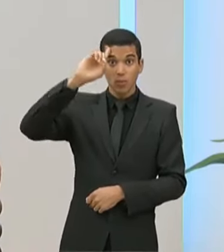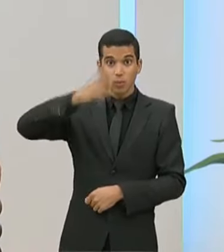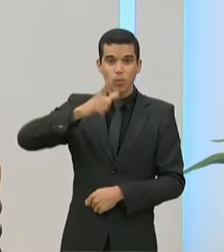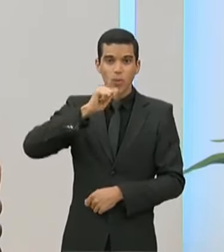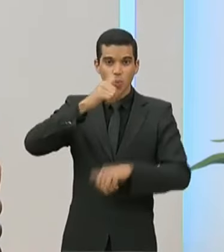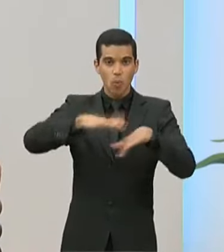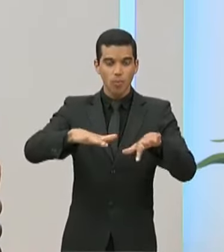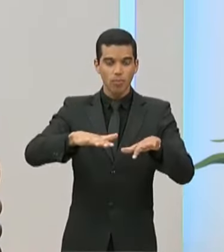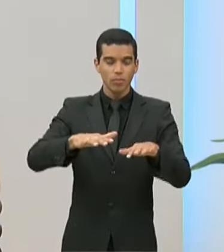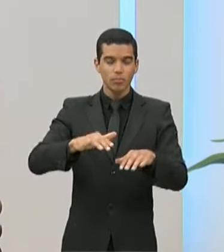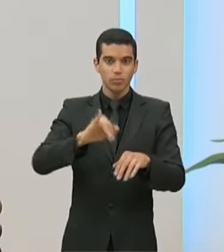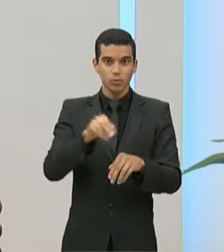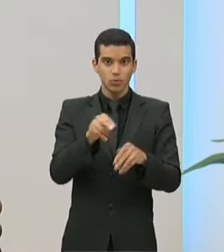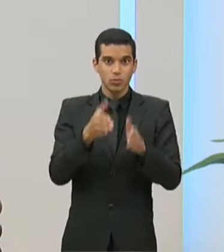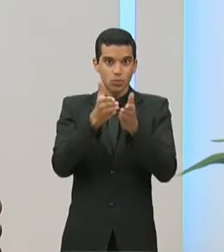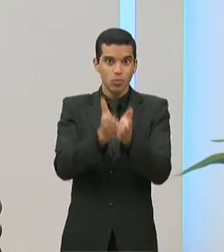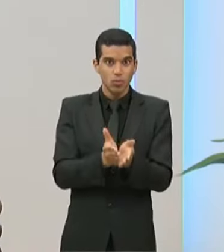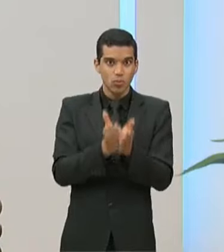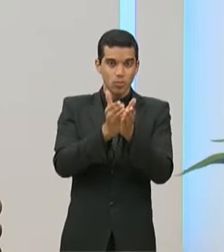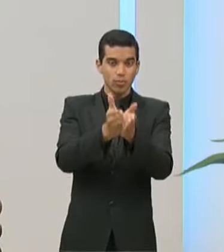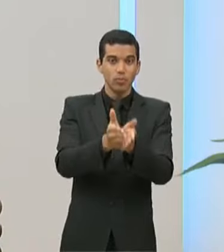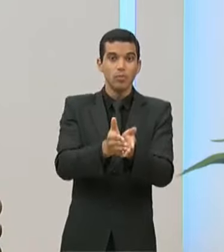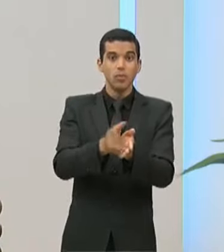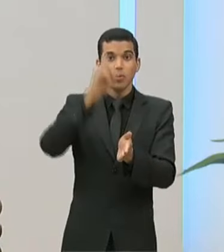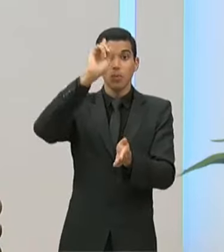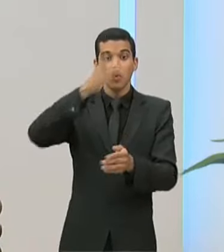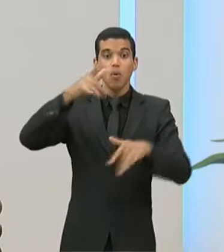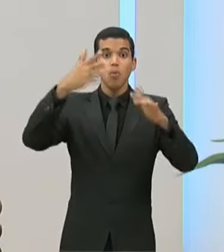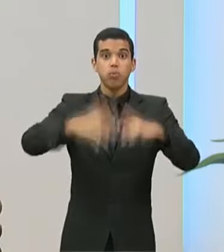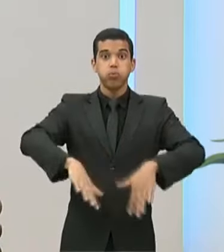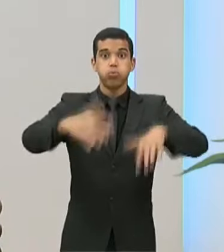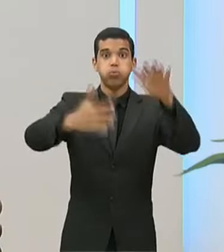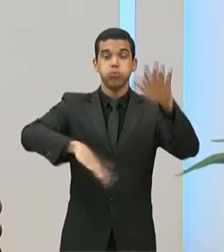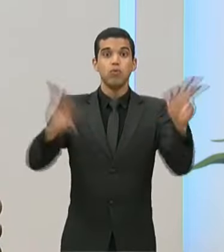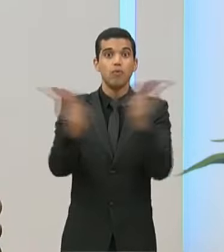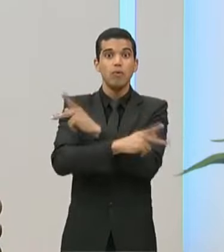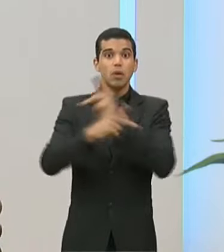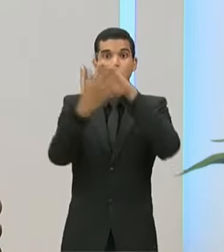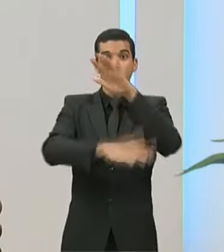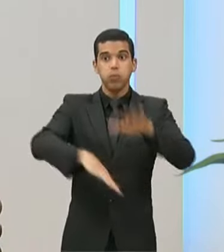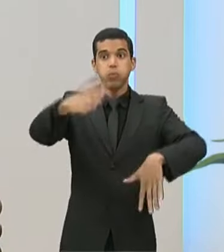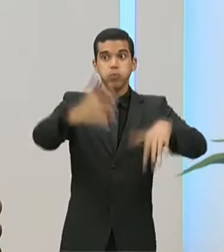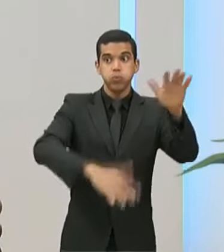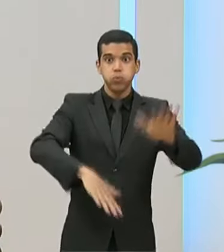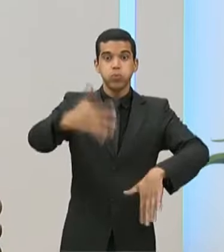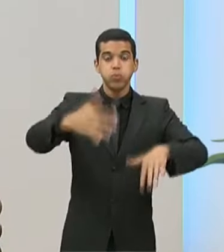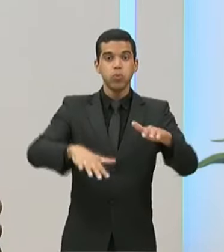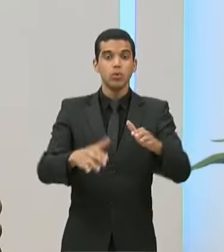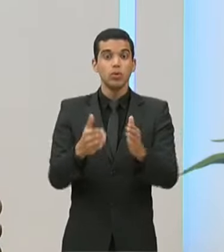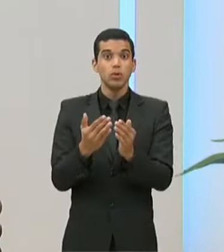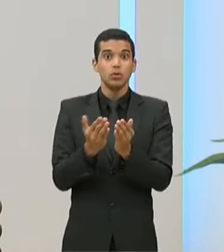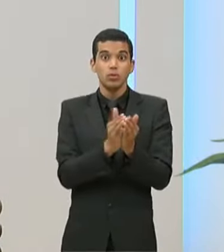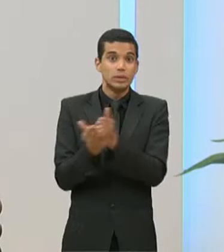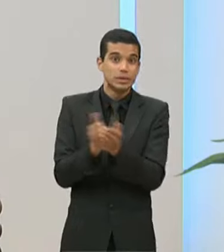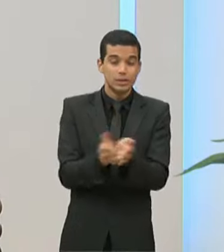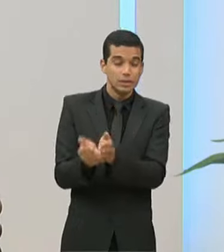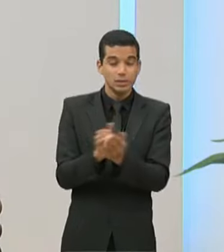e fez-se no mar uma grande tempestade, e o navio estava